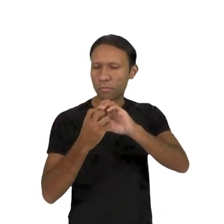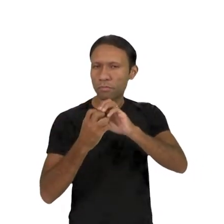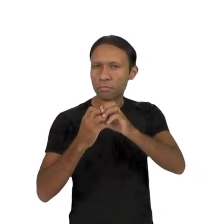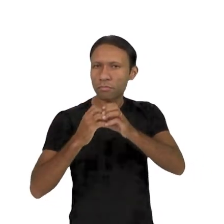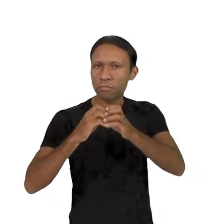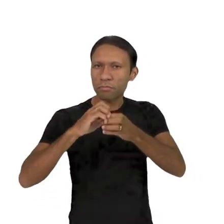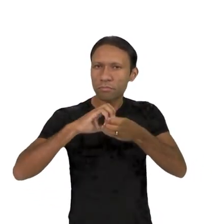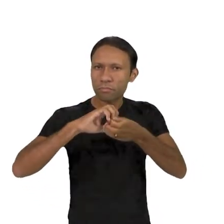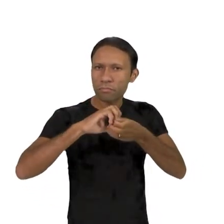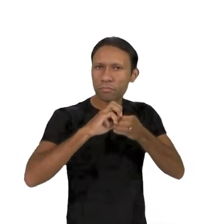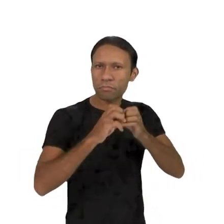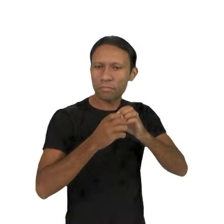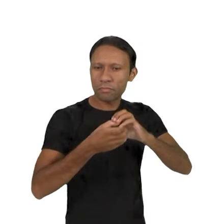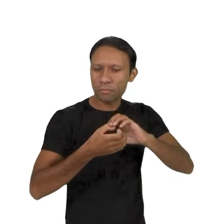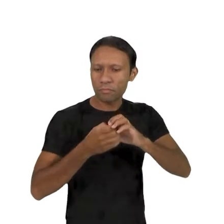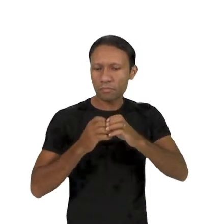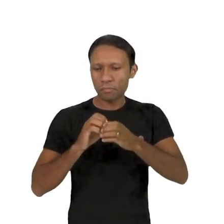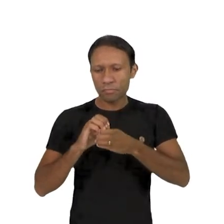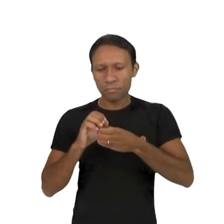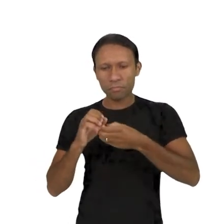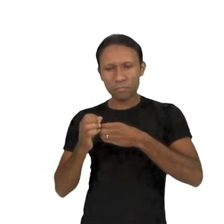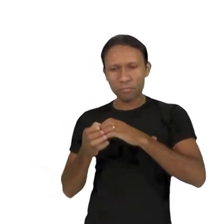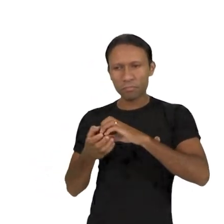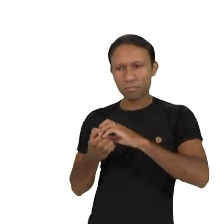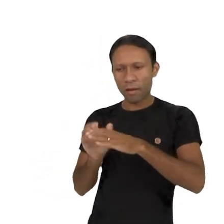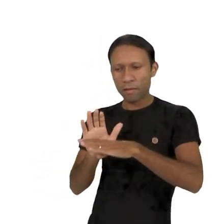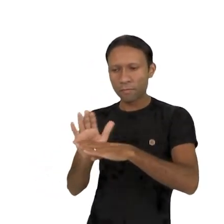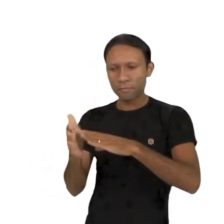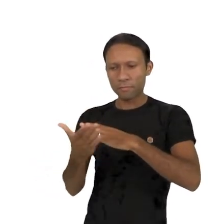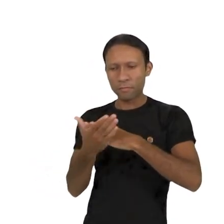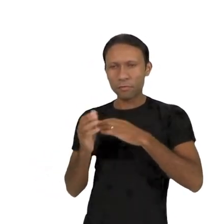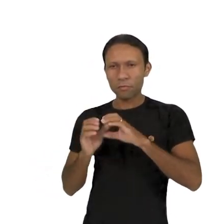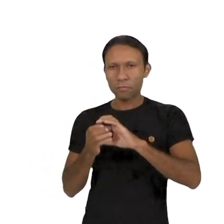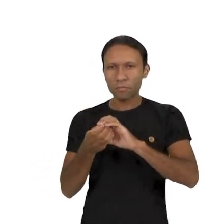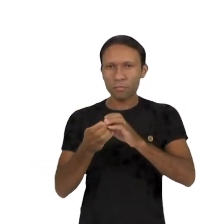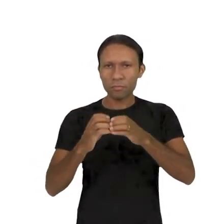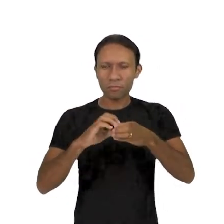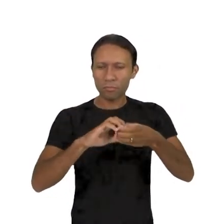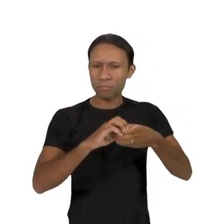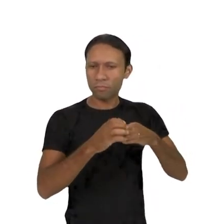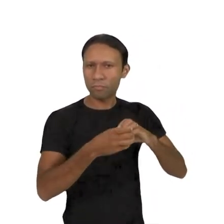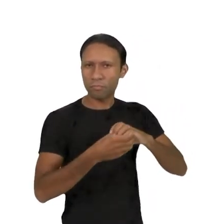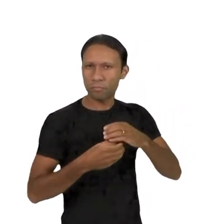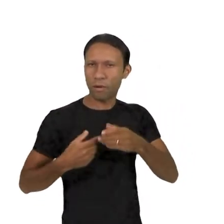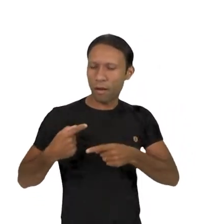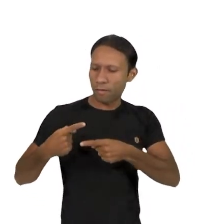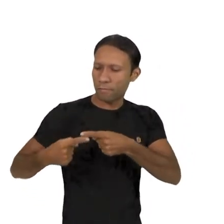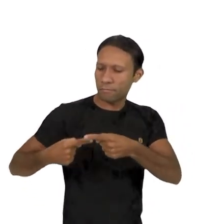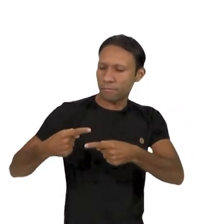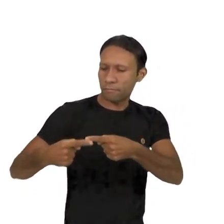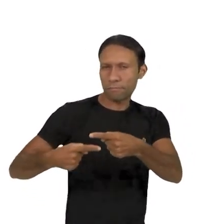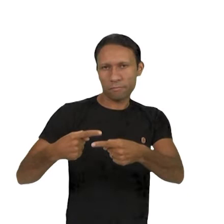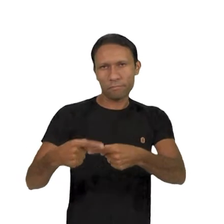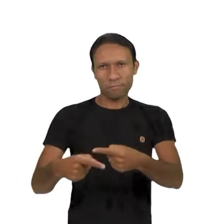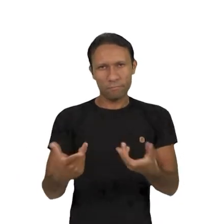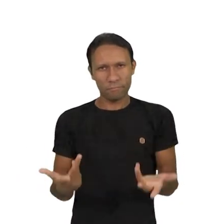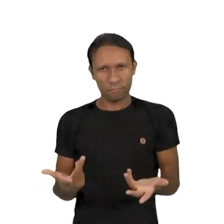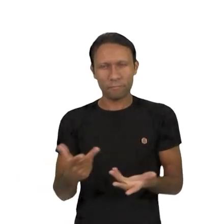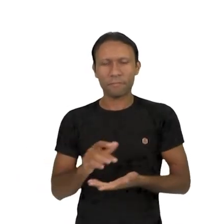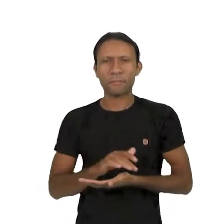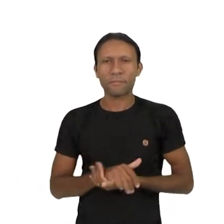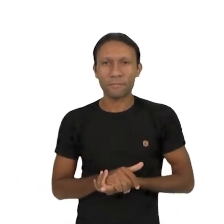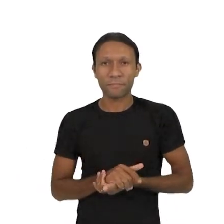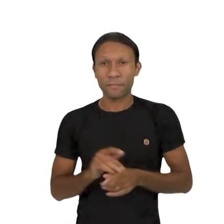agindo vinculada à ação dessa, que é vinculada à ação dessa, e você tem todo um processo de cadeia,